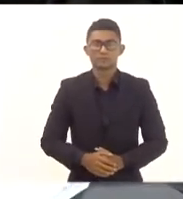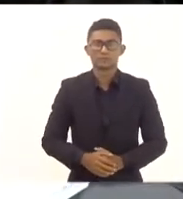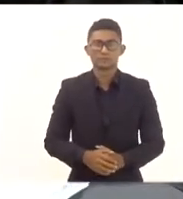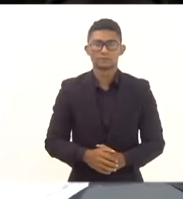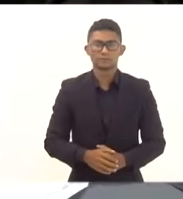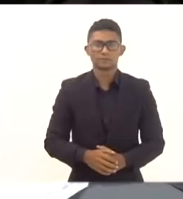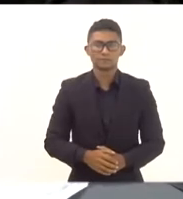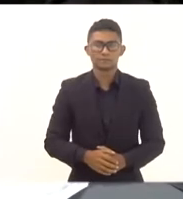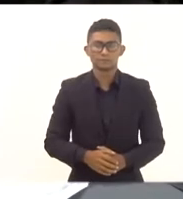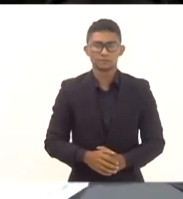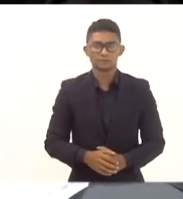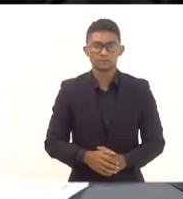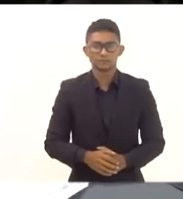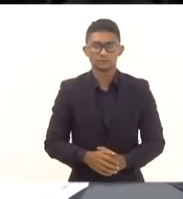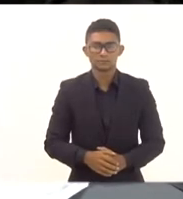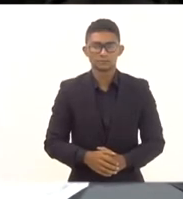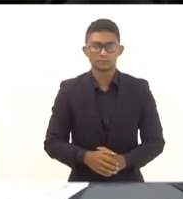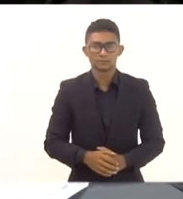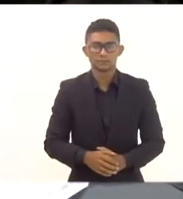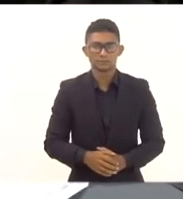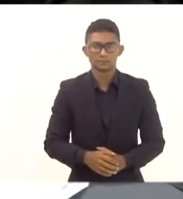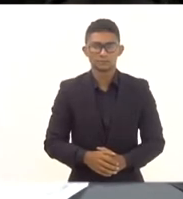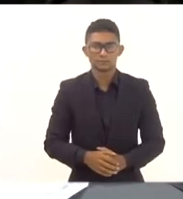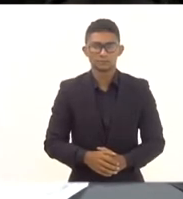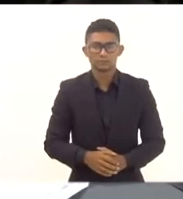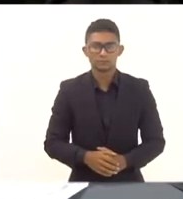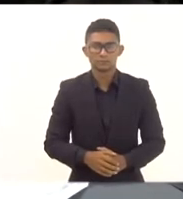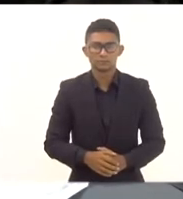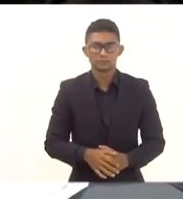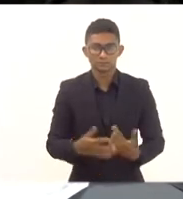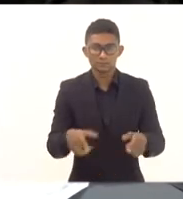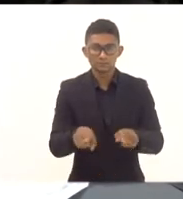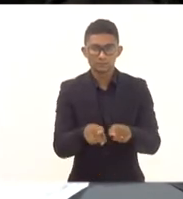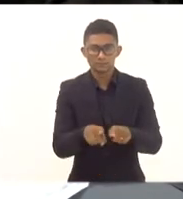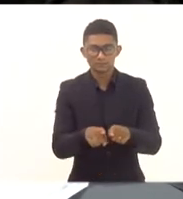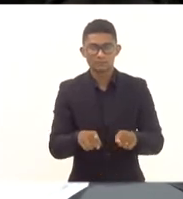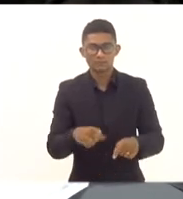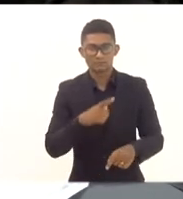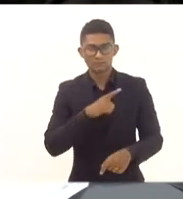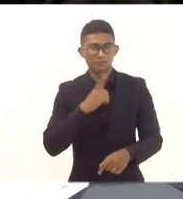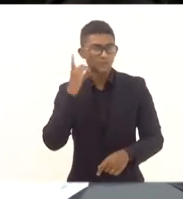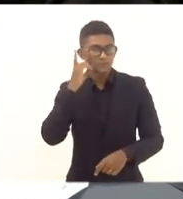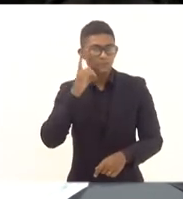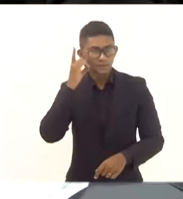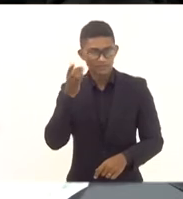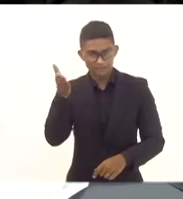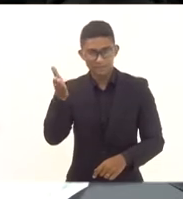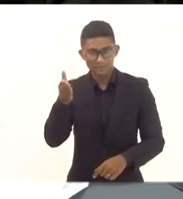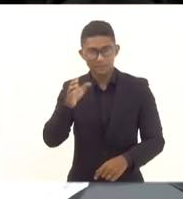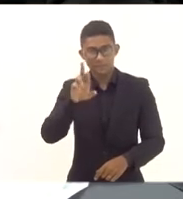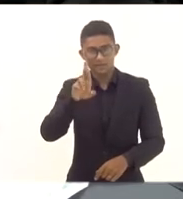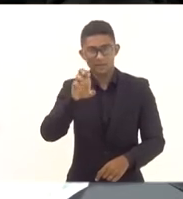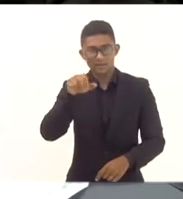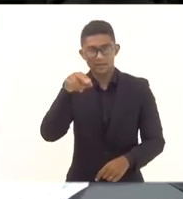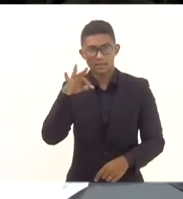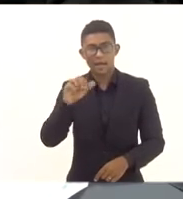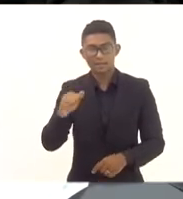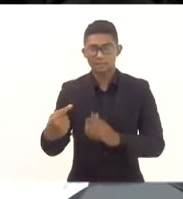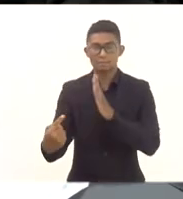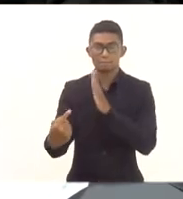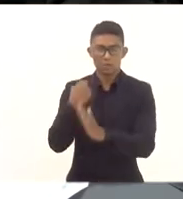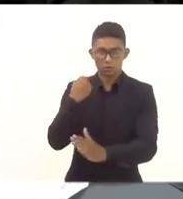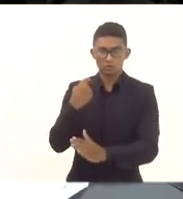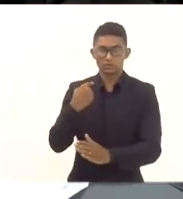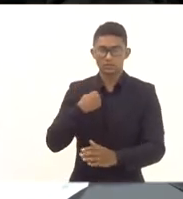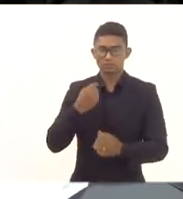tá chegando Nash já vou entrar um pouquinho das perguntas da deputada Renata Souza em